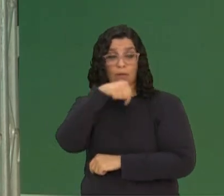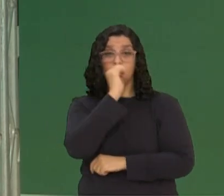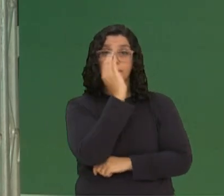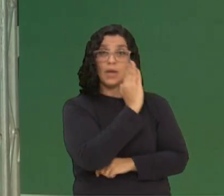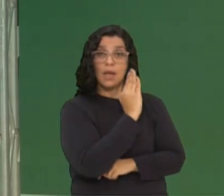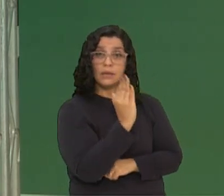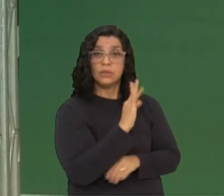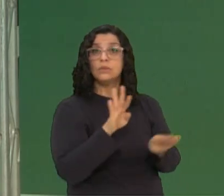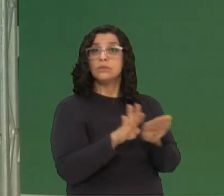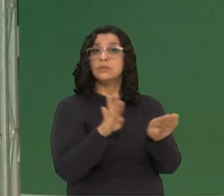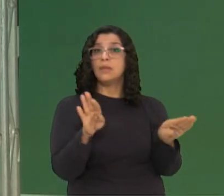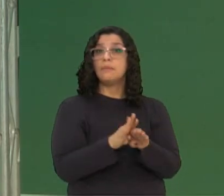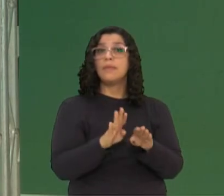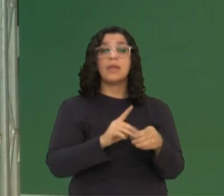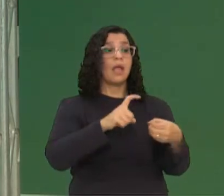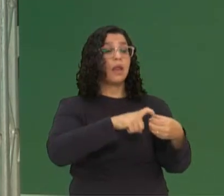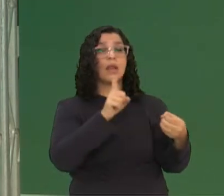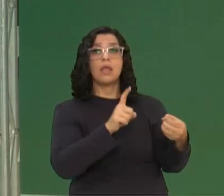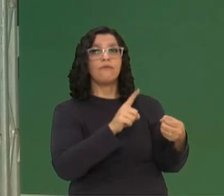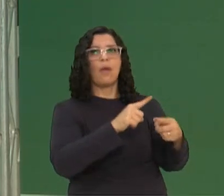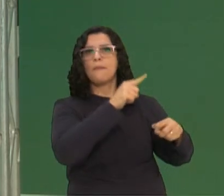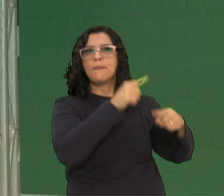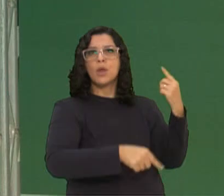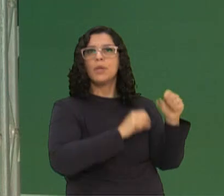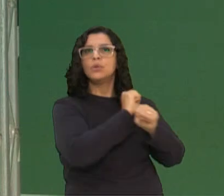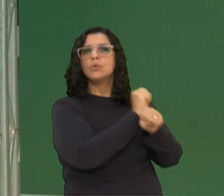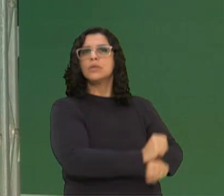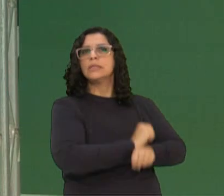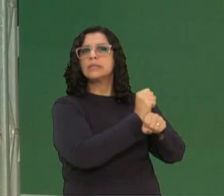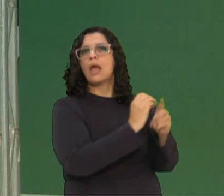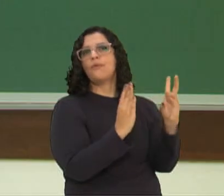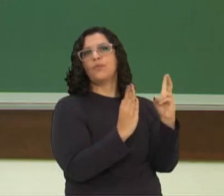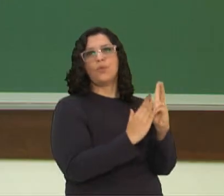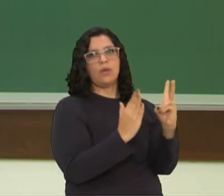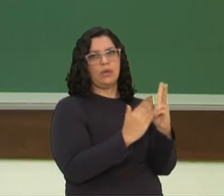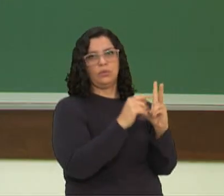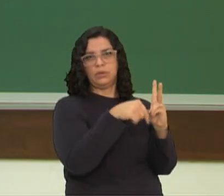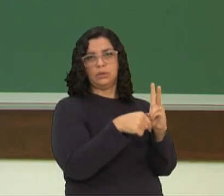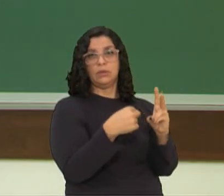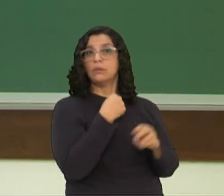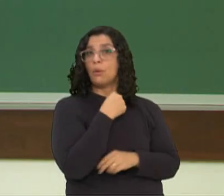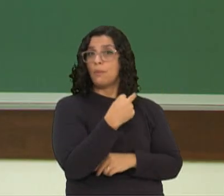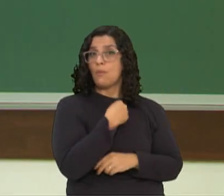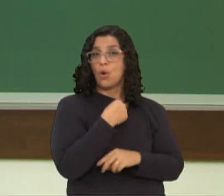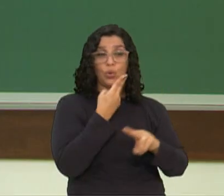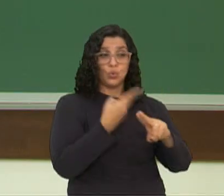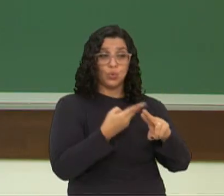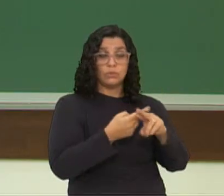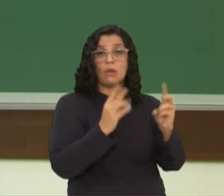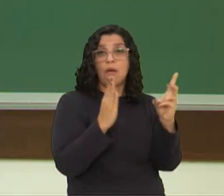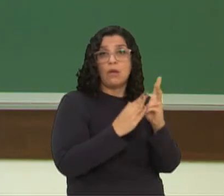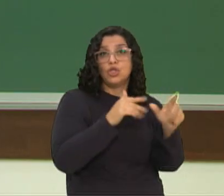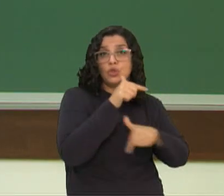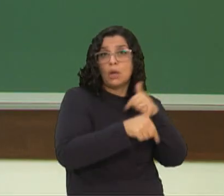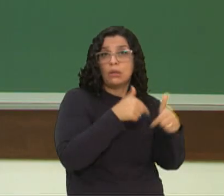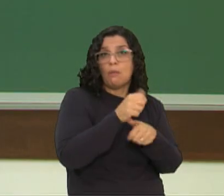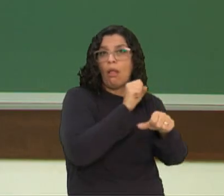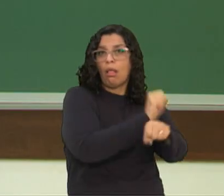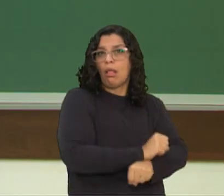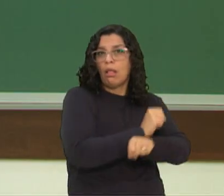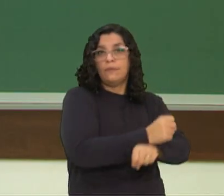vai emancipar os indígenas. É proibido agora você escravizar indígenas, é proibido você usar indígenas para trabalho